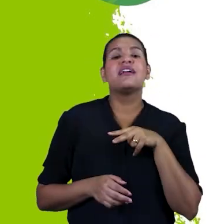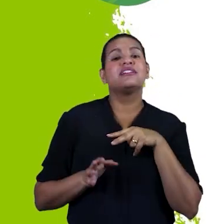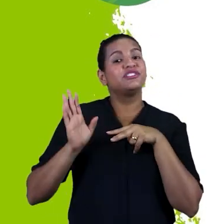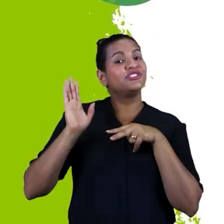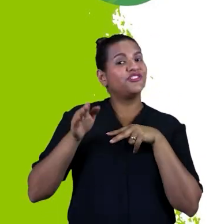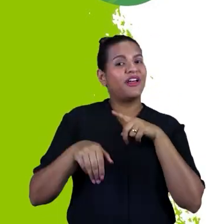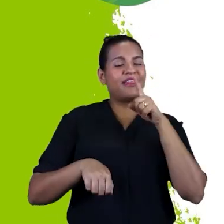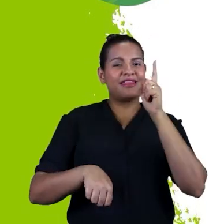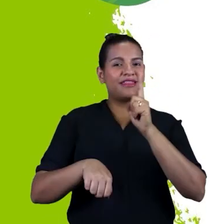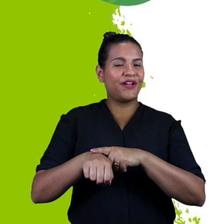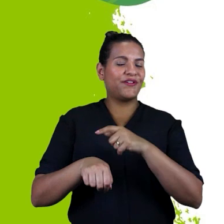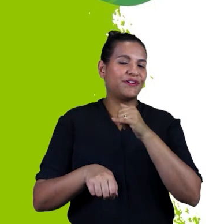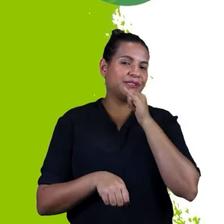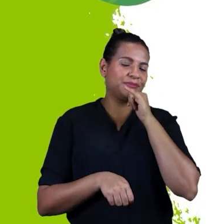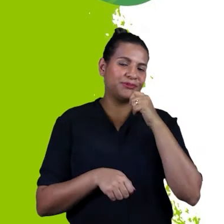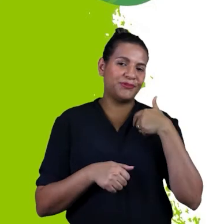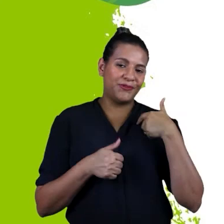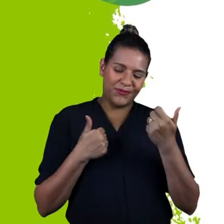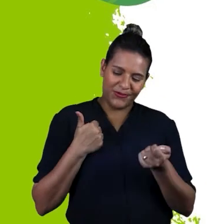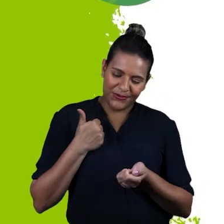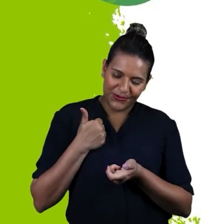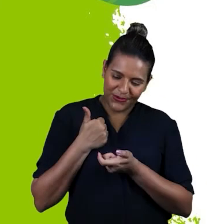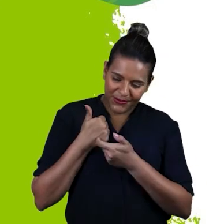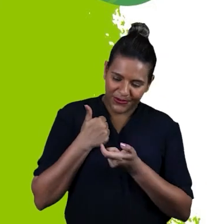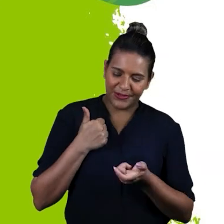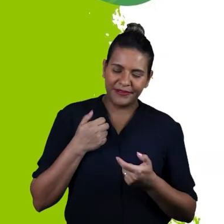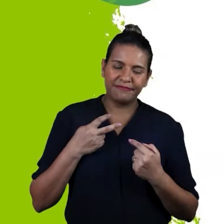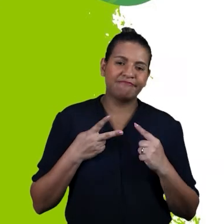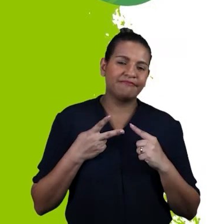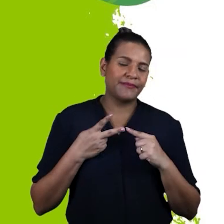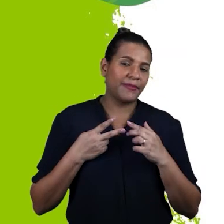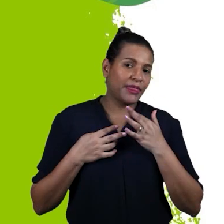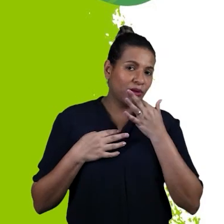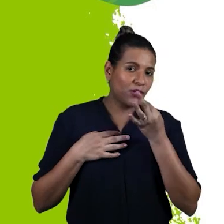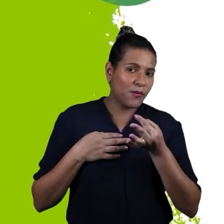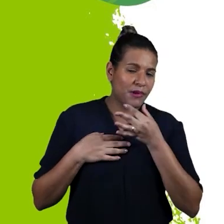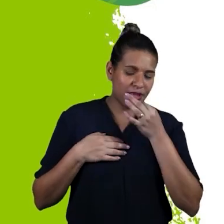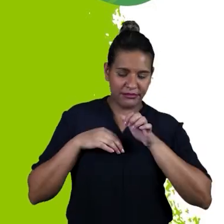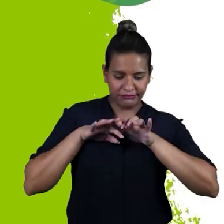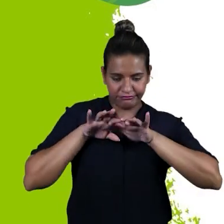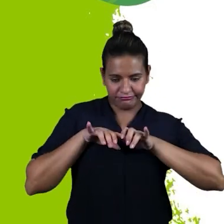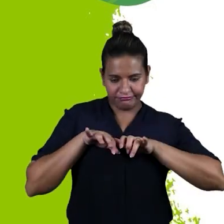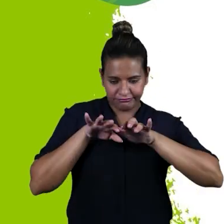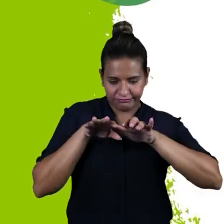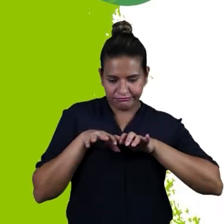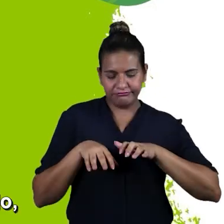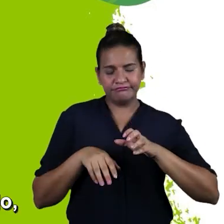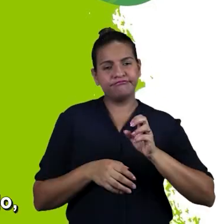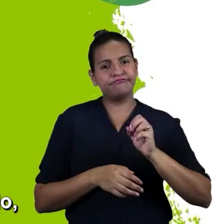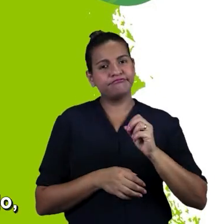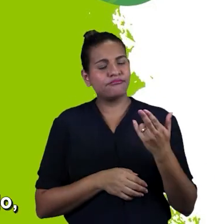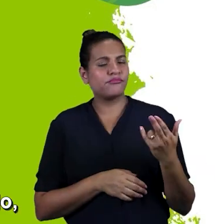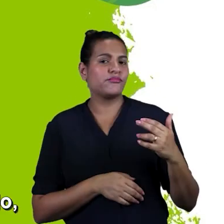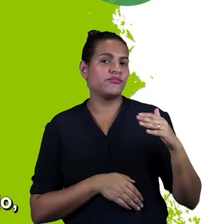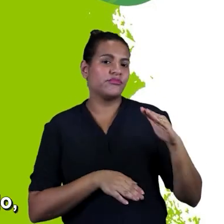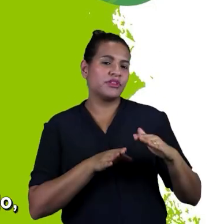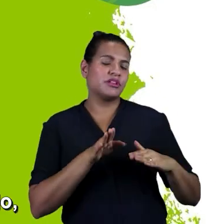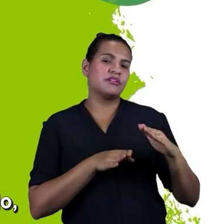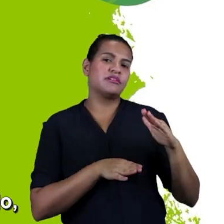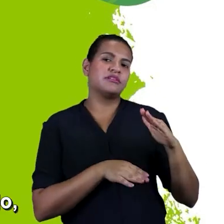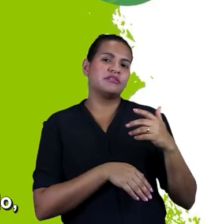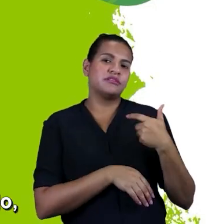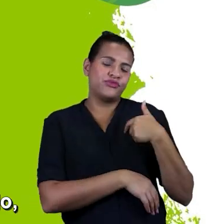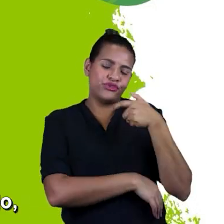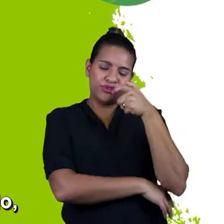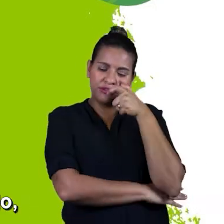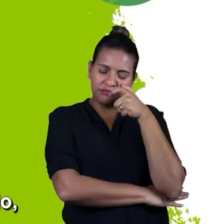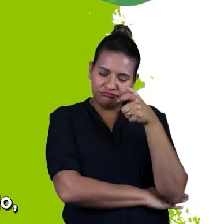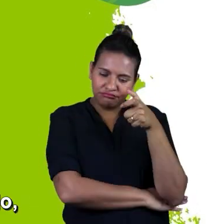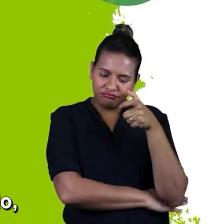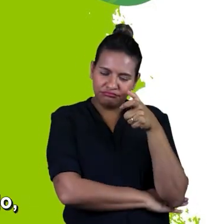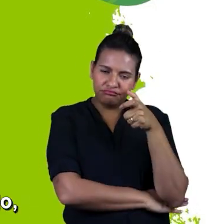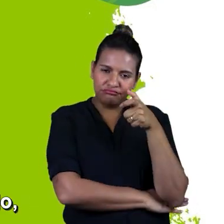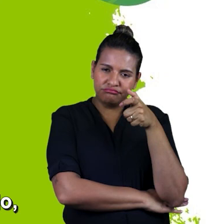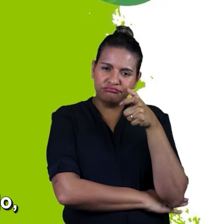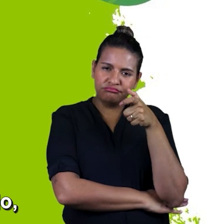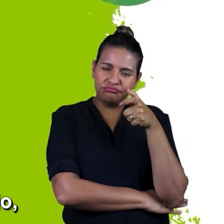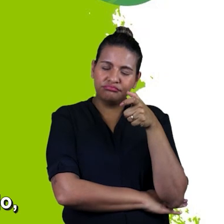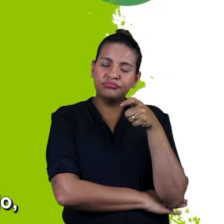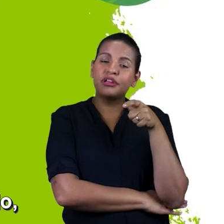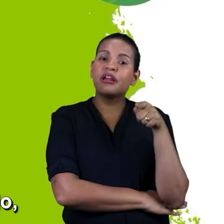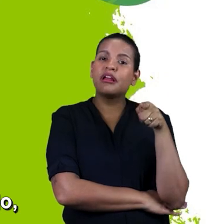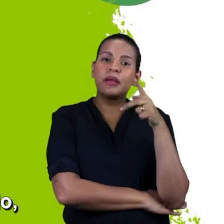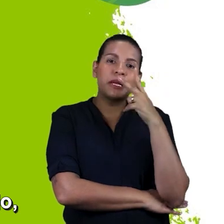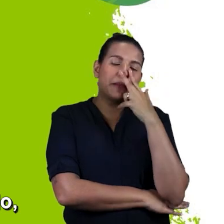ver. Então, cada curtida, cada comentário, até o tempo que você fica